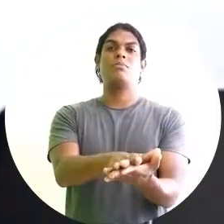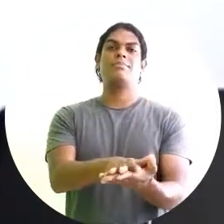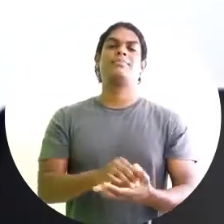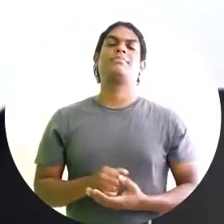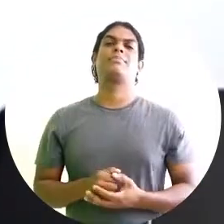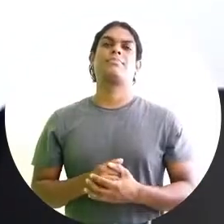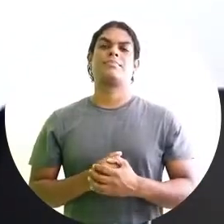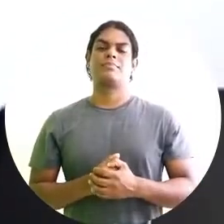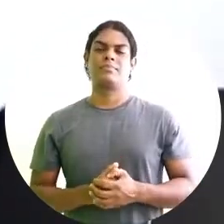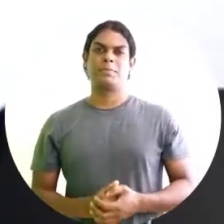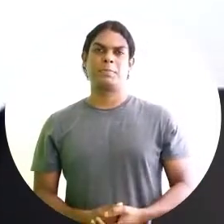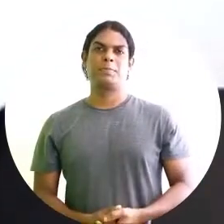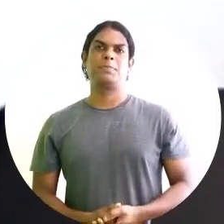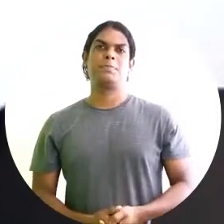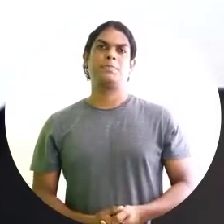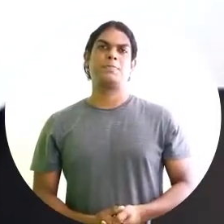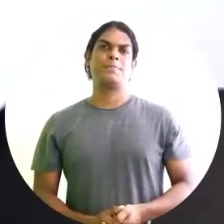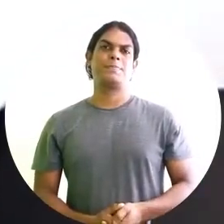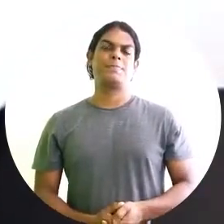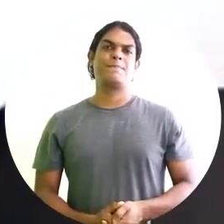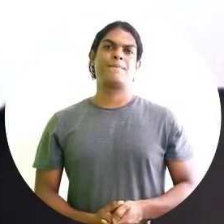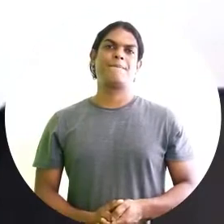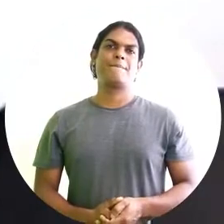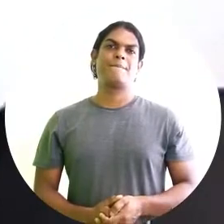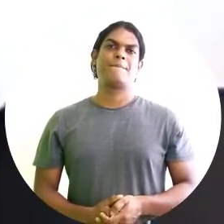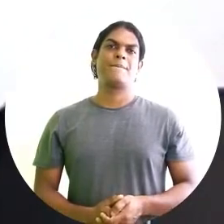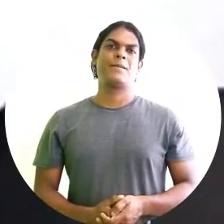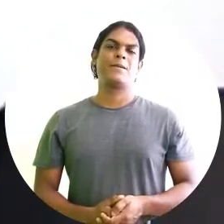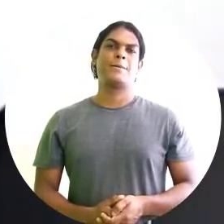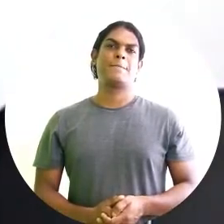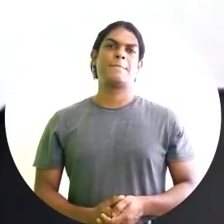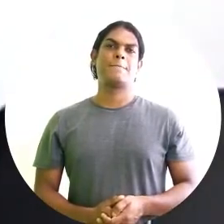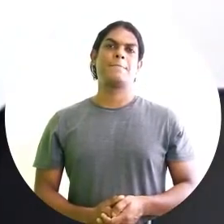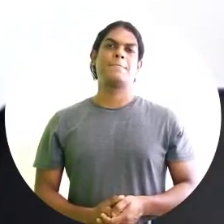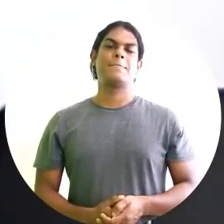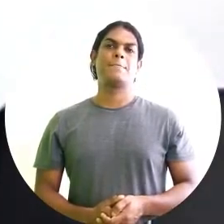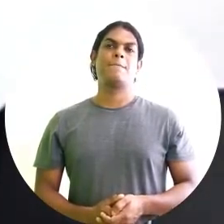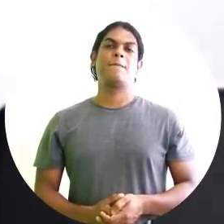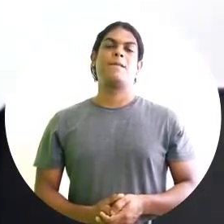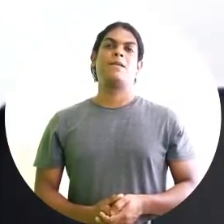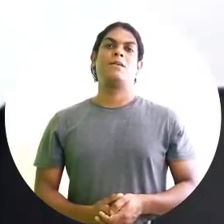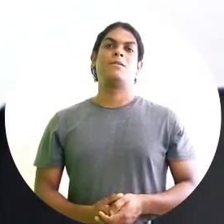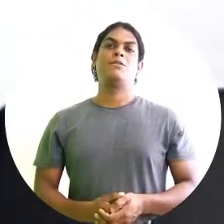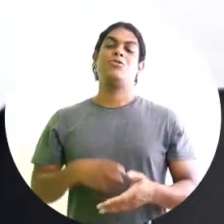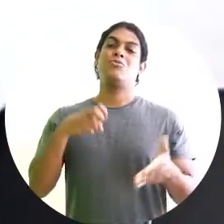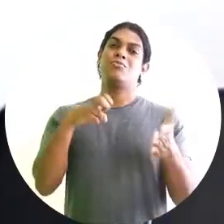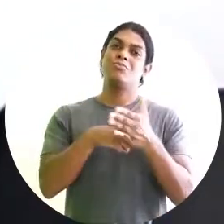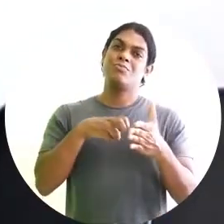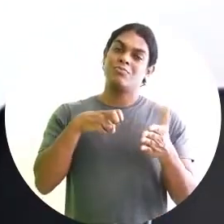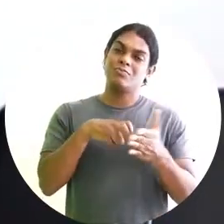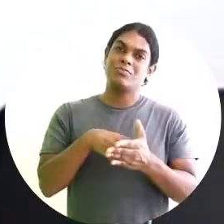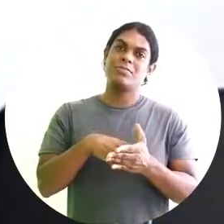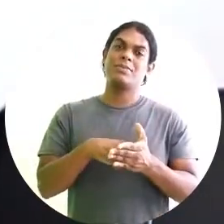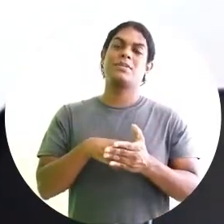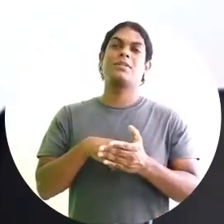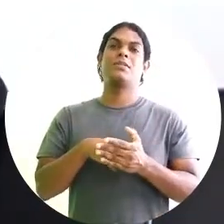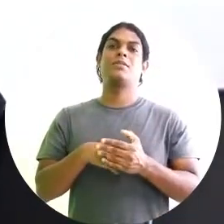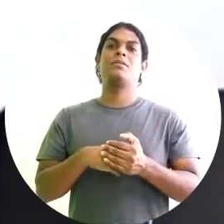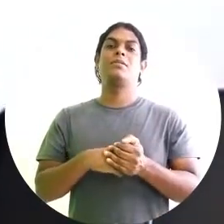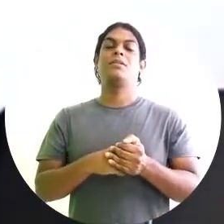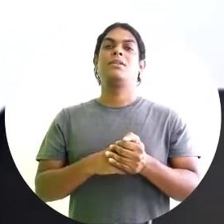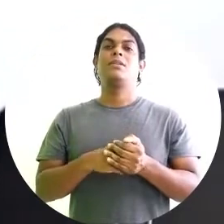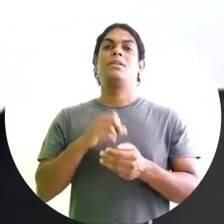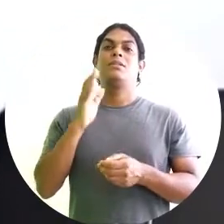mas a multa logicamente haverá. Então, é uma penalização maior, justamente